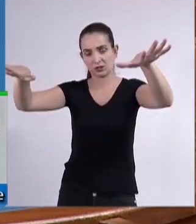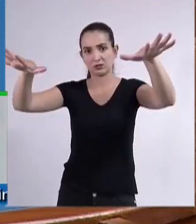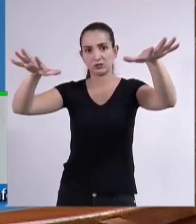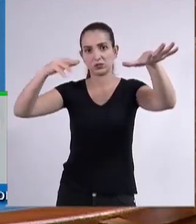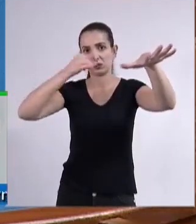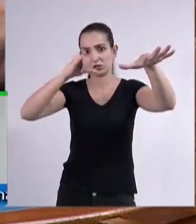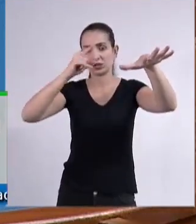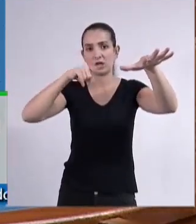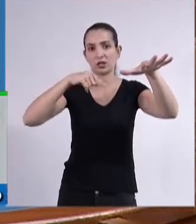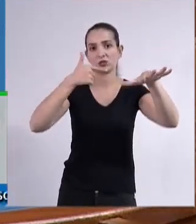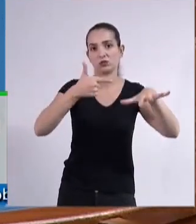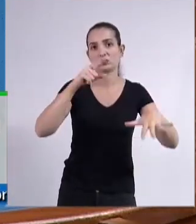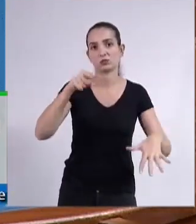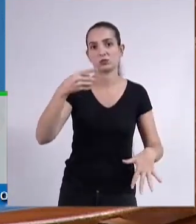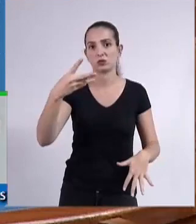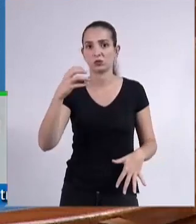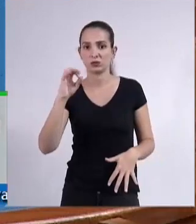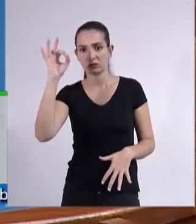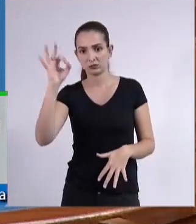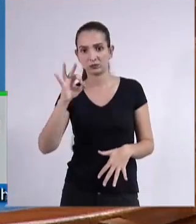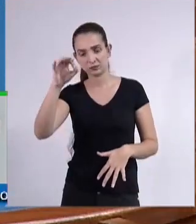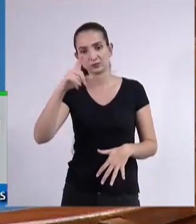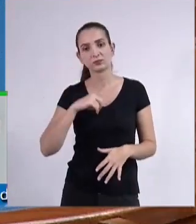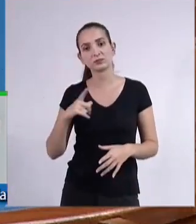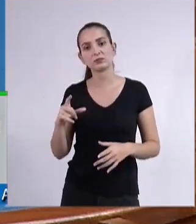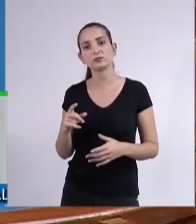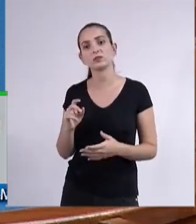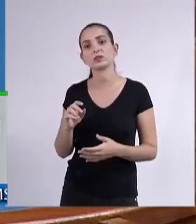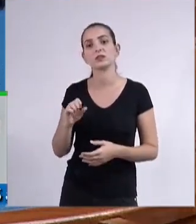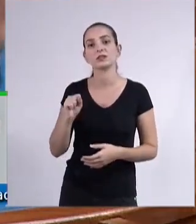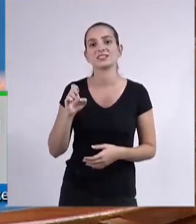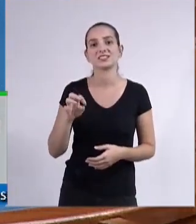2,40%. Encargos setoriais,